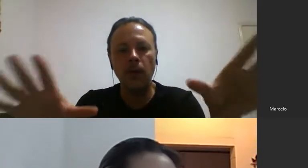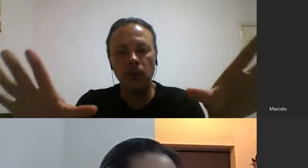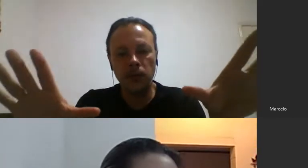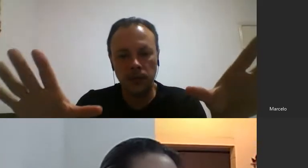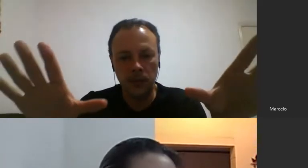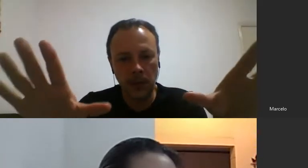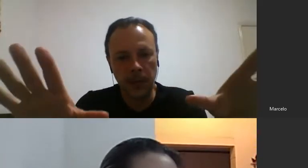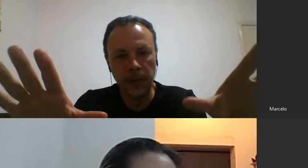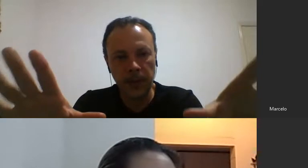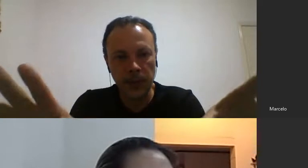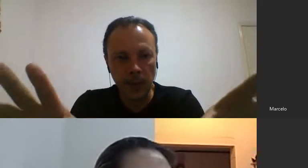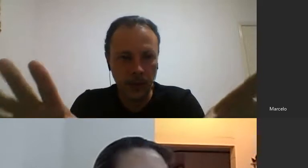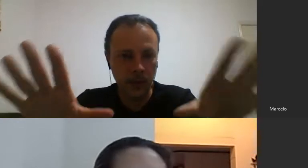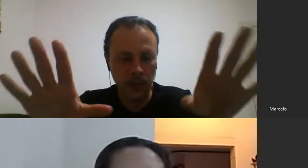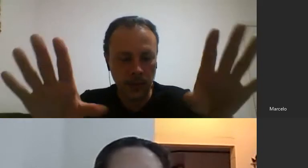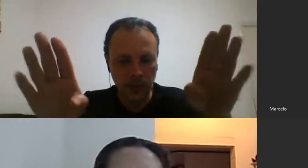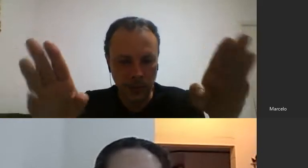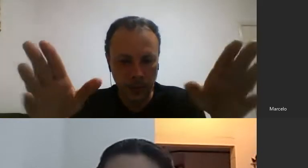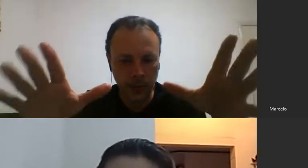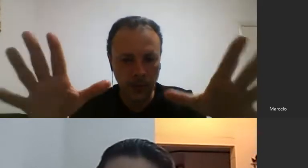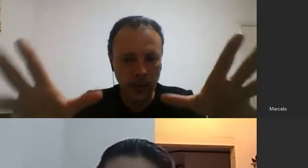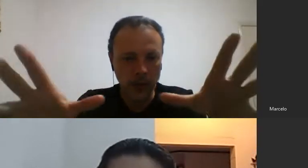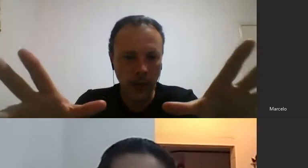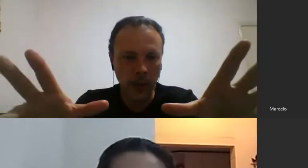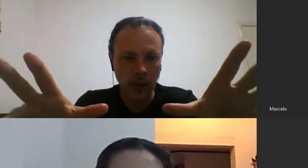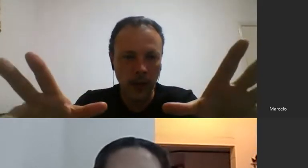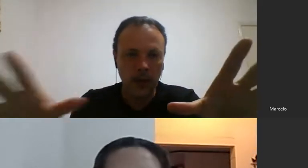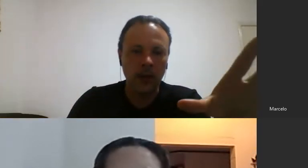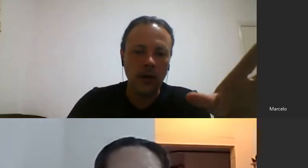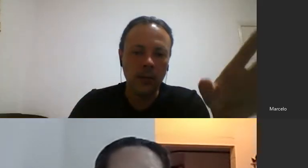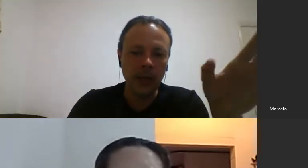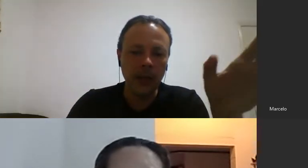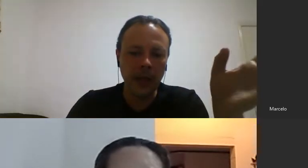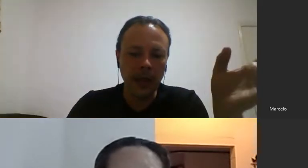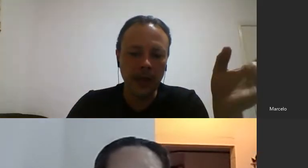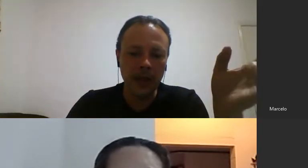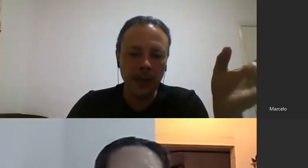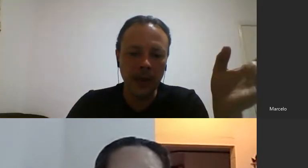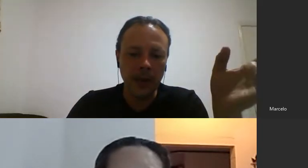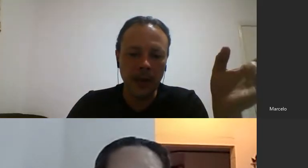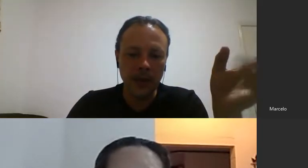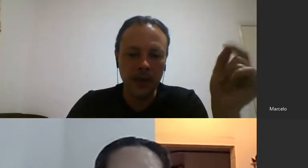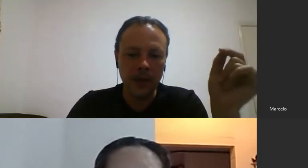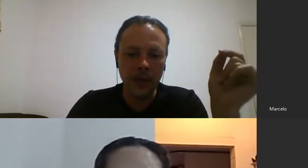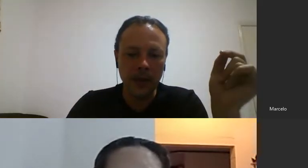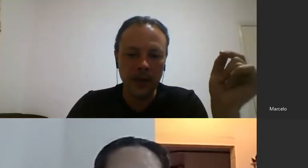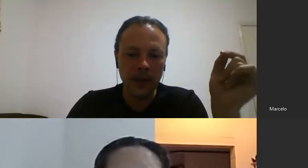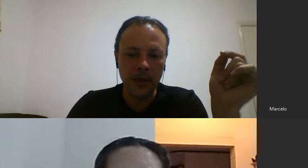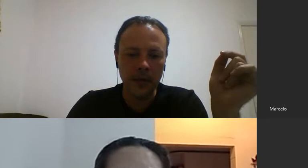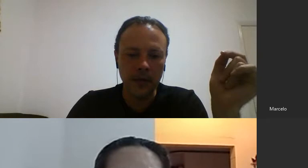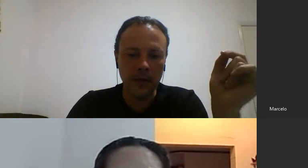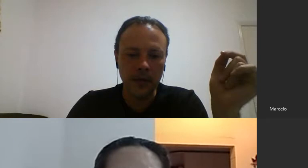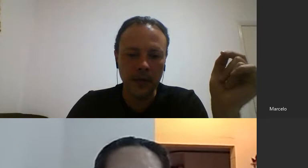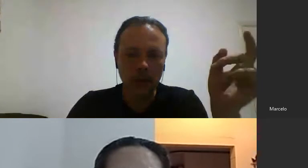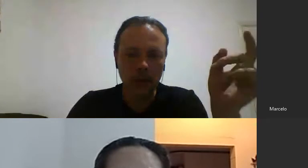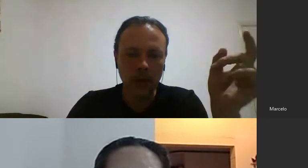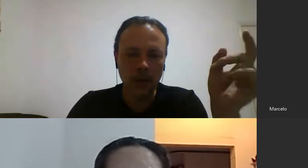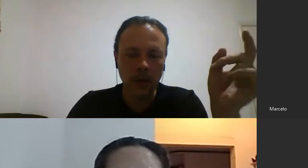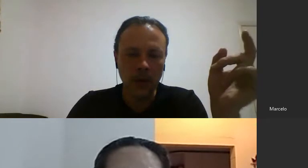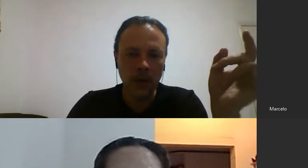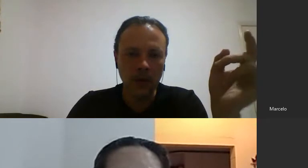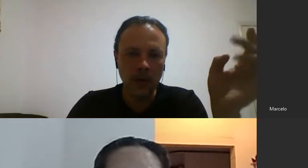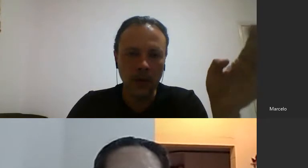prova? Bom, a princípio, vou voltar. Eu publiquei esse material para vocês,